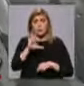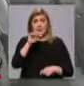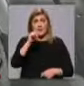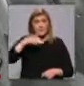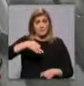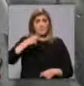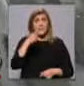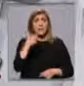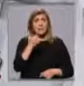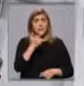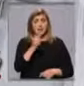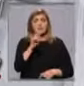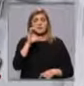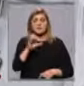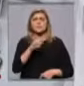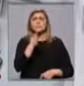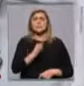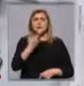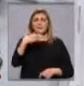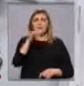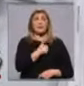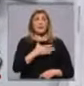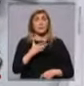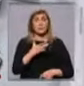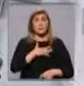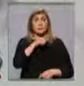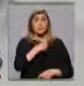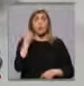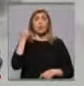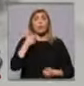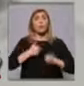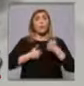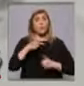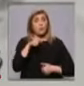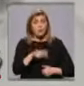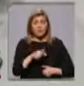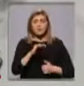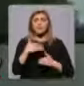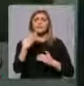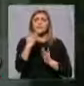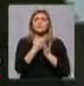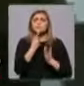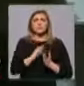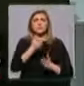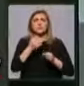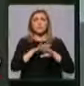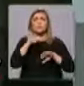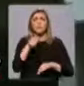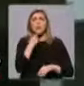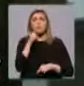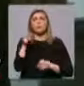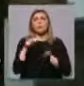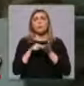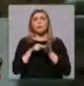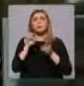vão apresentar queixa da empresa junto da autoridade da concorrência avançar com uma Providência cautelar por abuso de